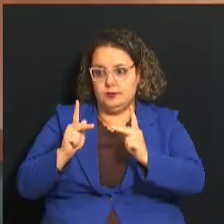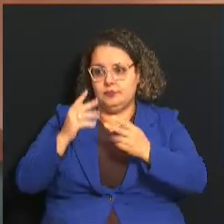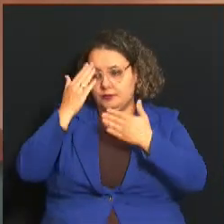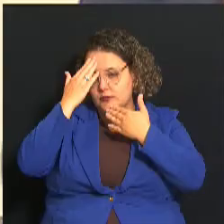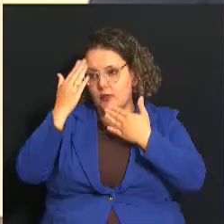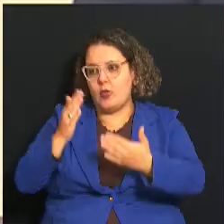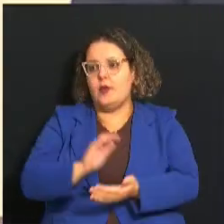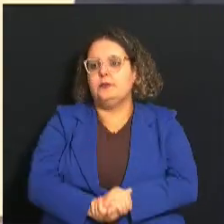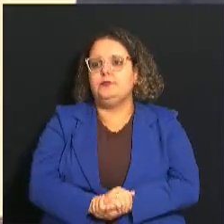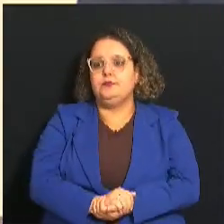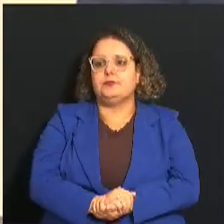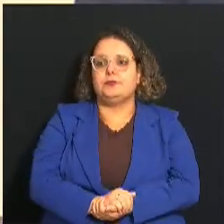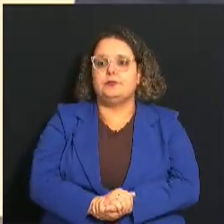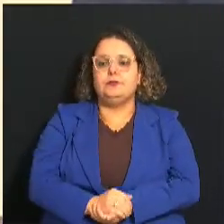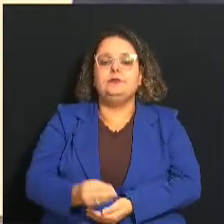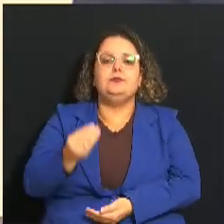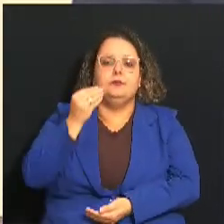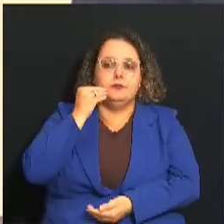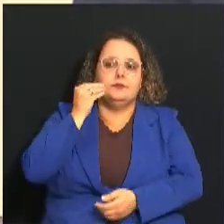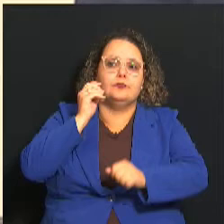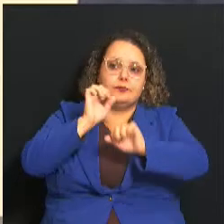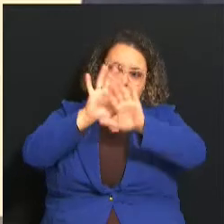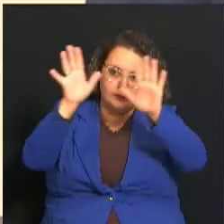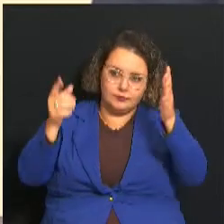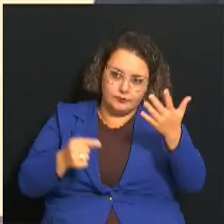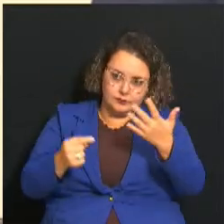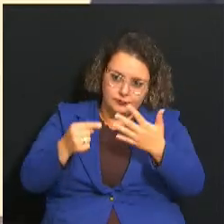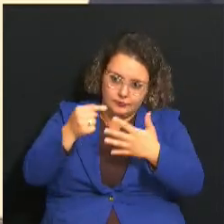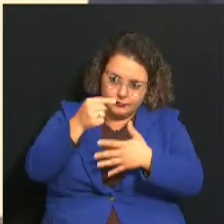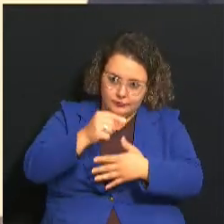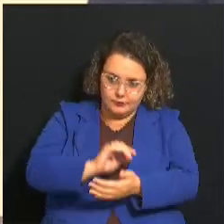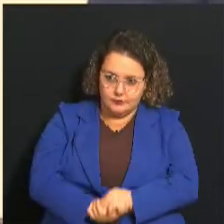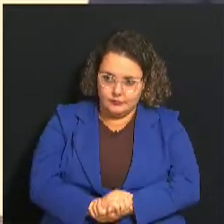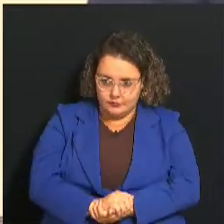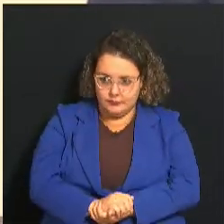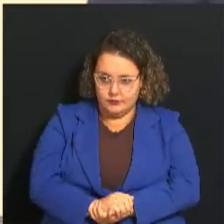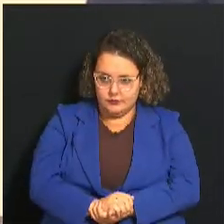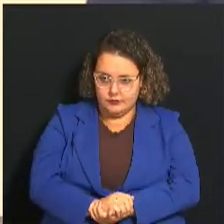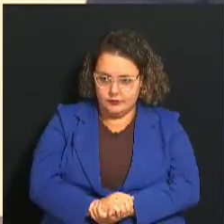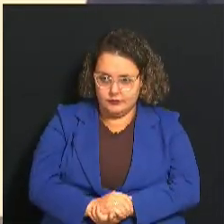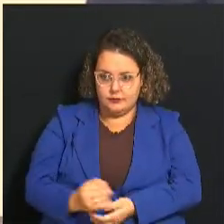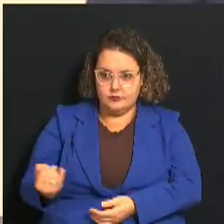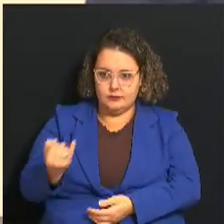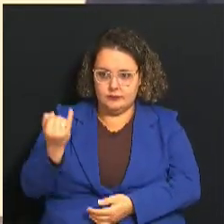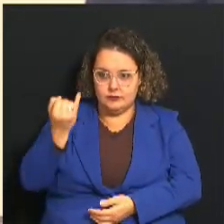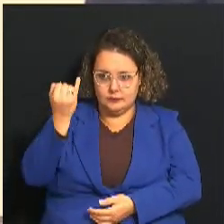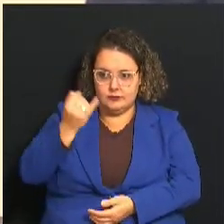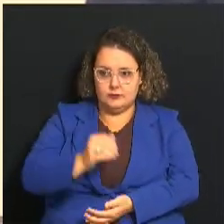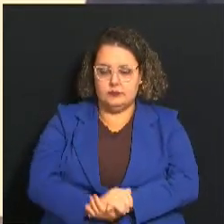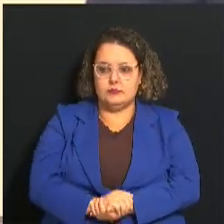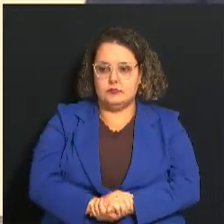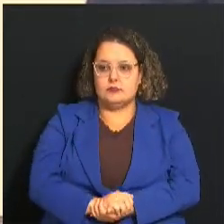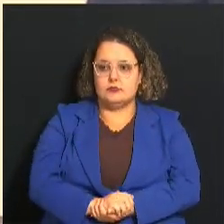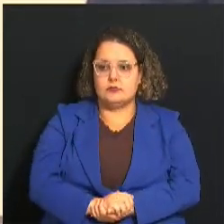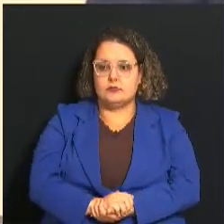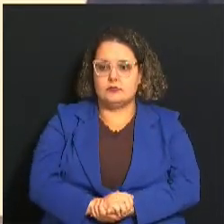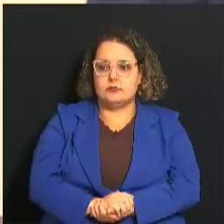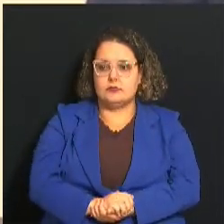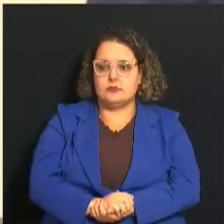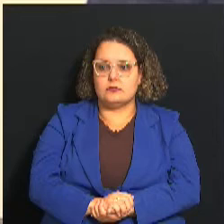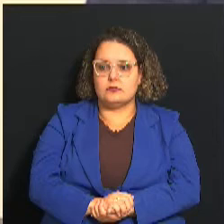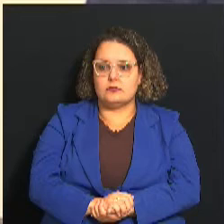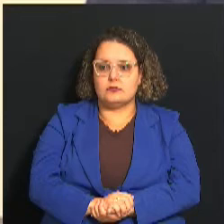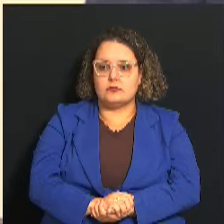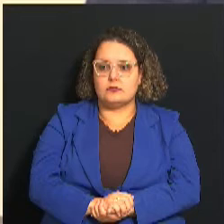tentar agora esclarecer alguns pontos aqui que eu considero importante, né? Primeiro, eu não vejo